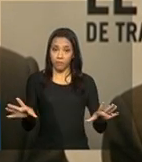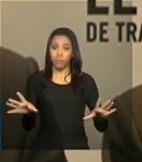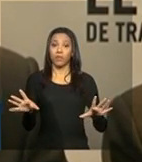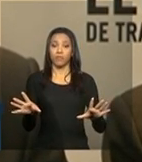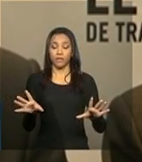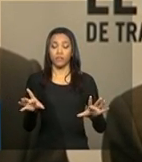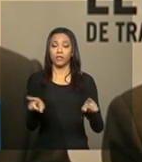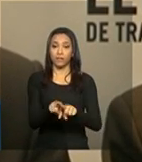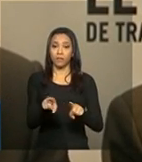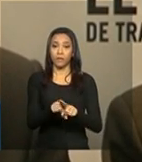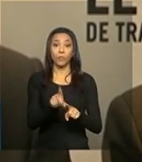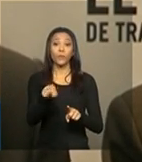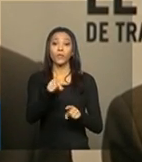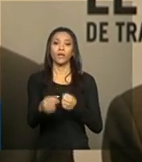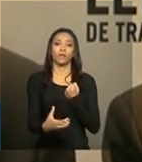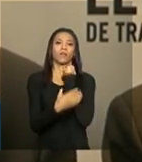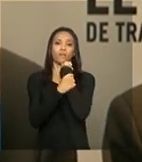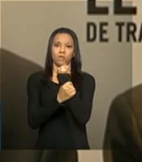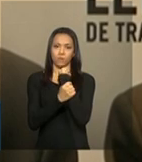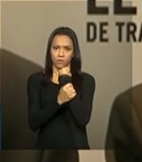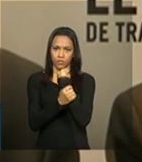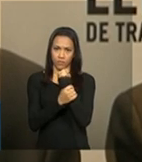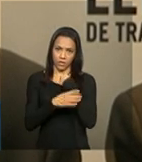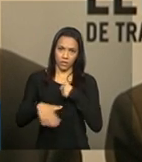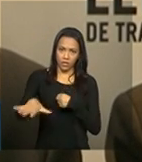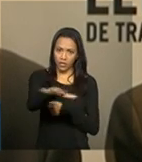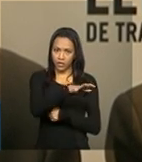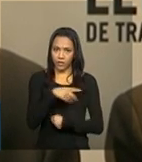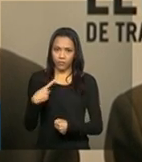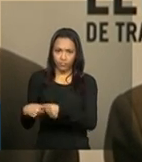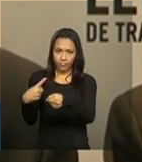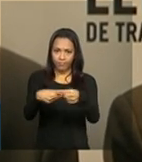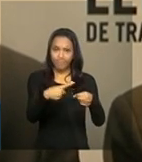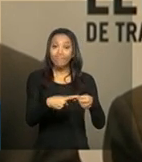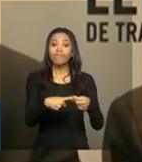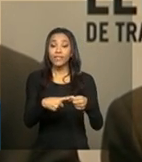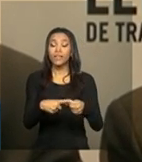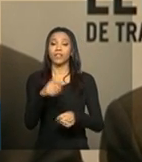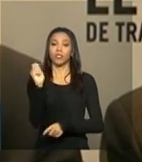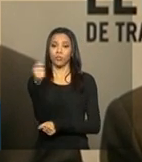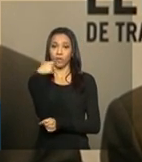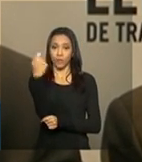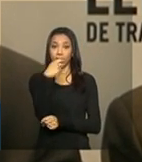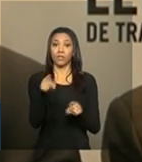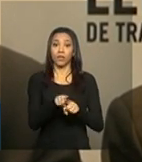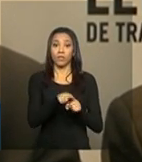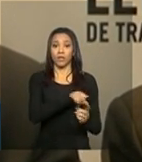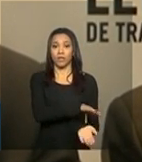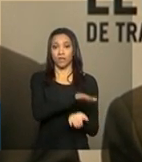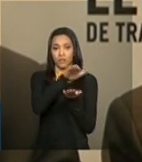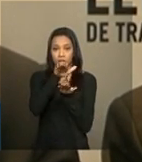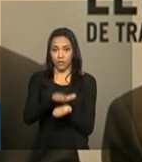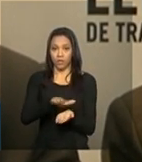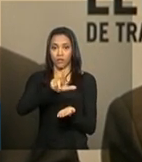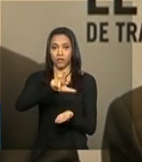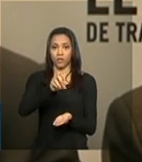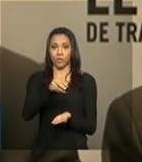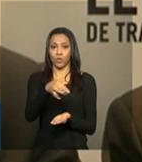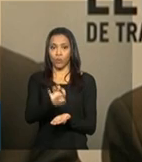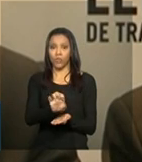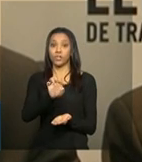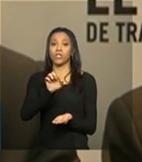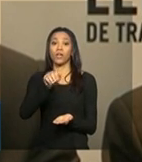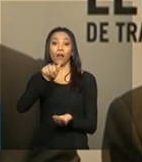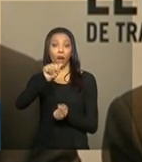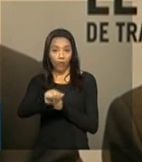da confiabilidade e segurança da região metropolitana de Porto Alegre. No lote A também nós temos atendimento à energia